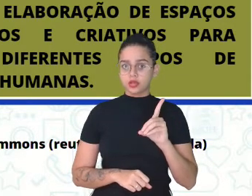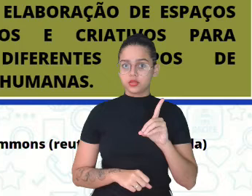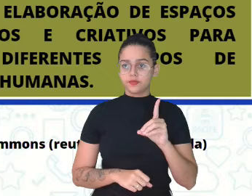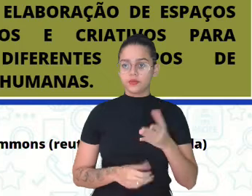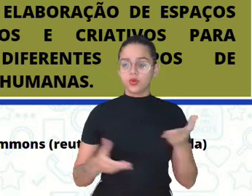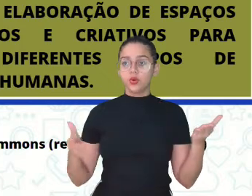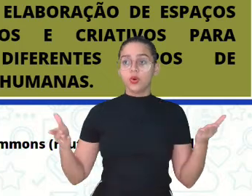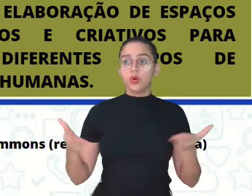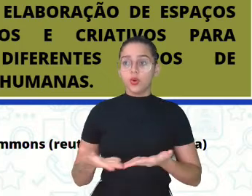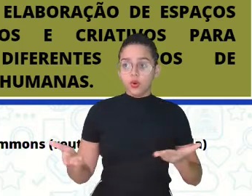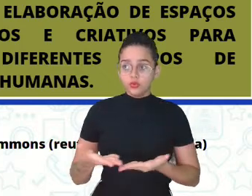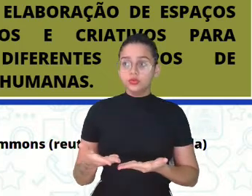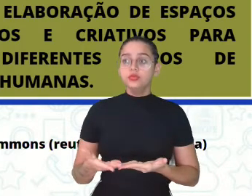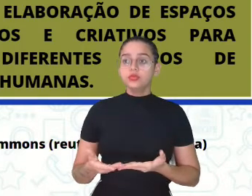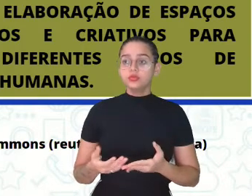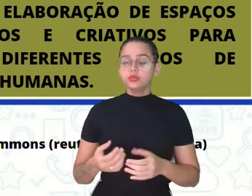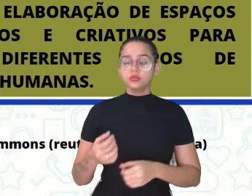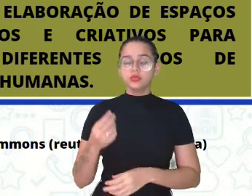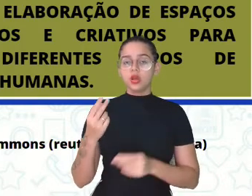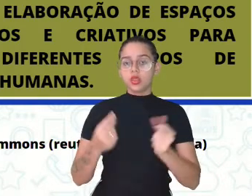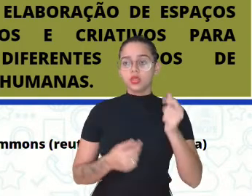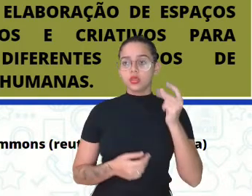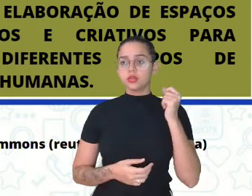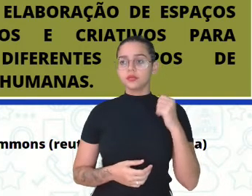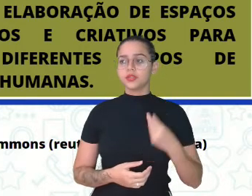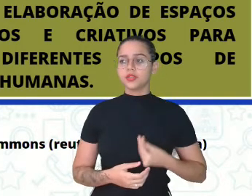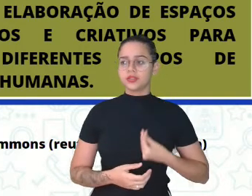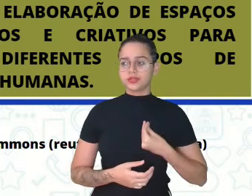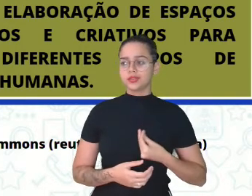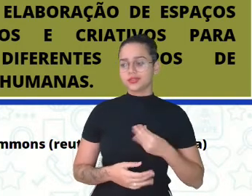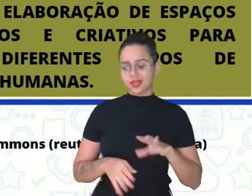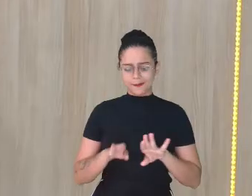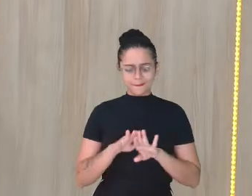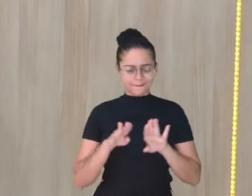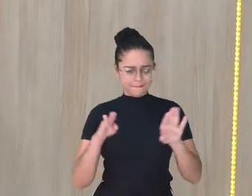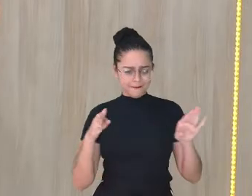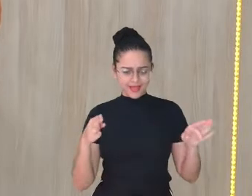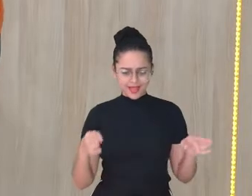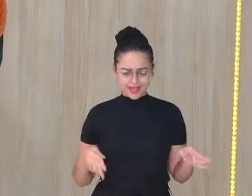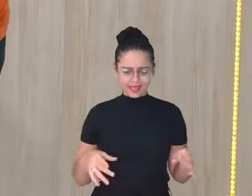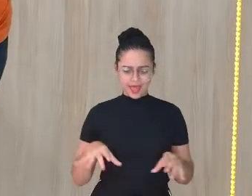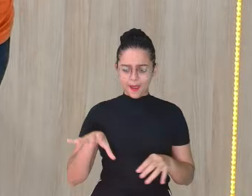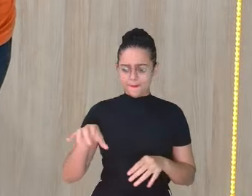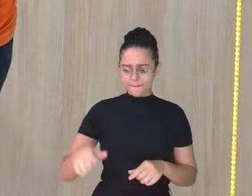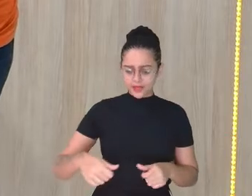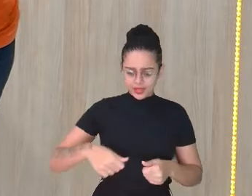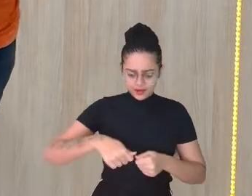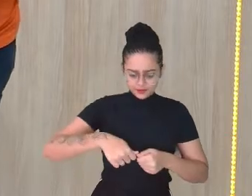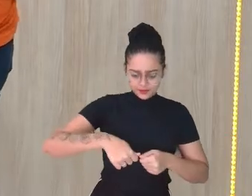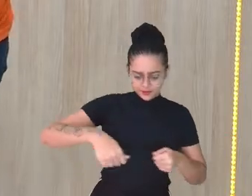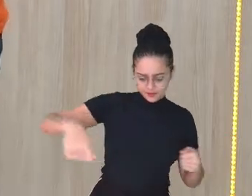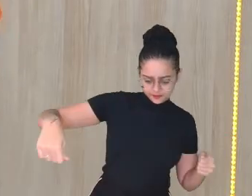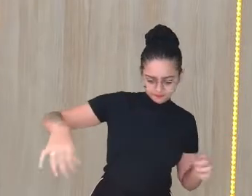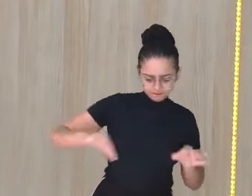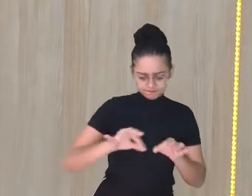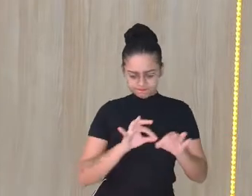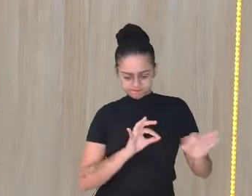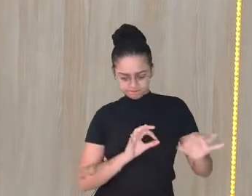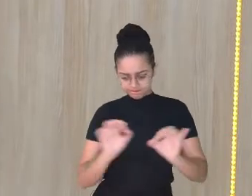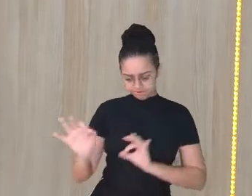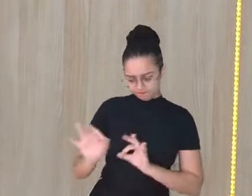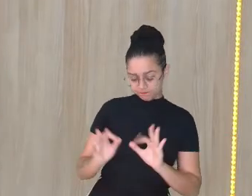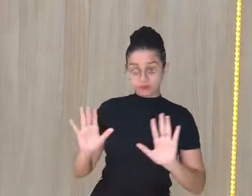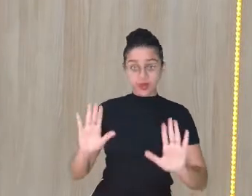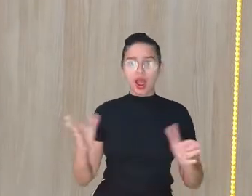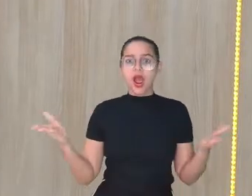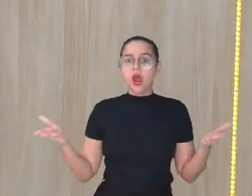Que hoje, antigamente, assim, existia a mesa, né, onde ele projetava em cima de uma mesa e tal. Agora,